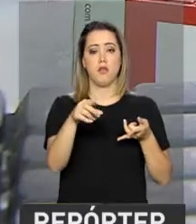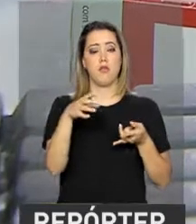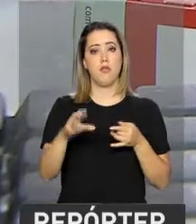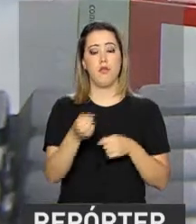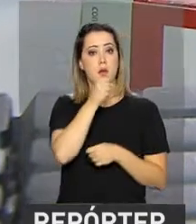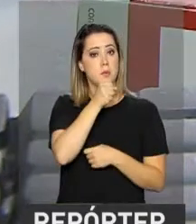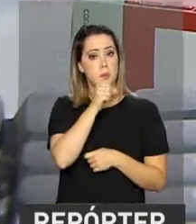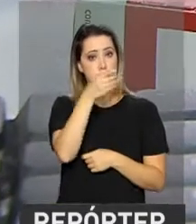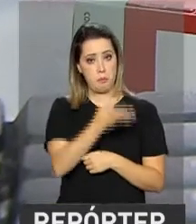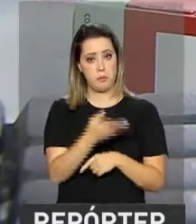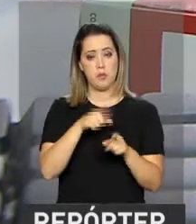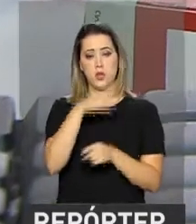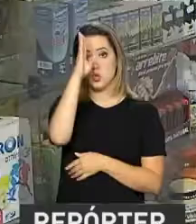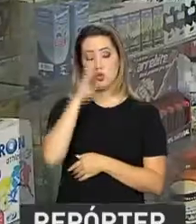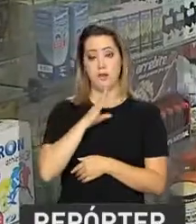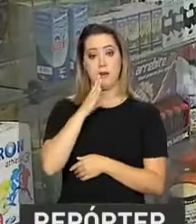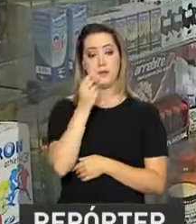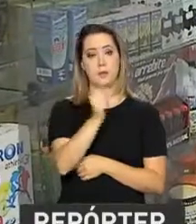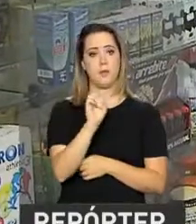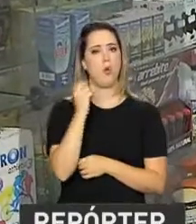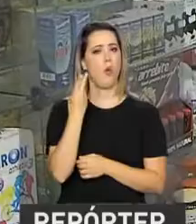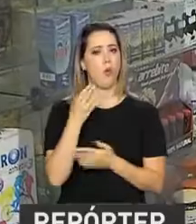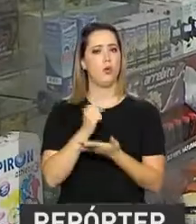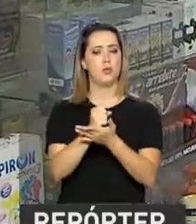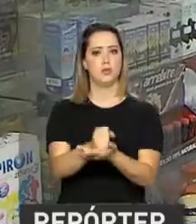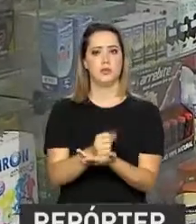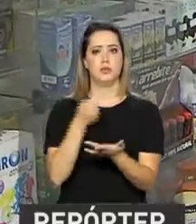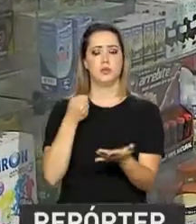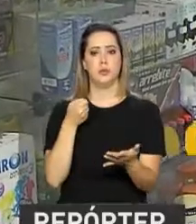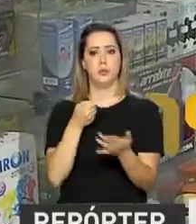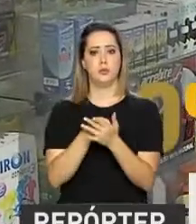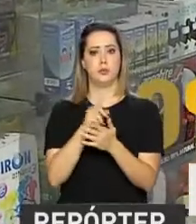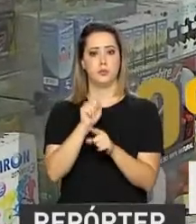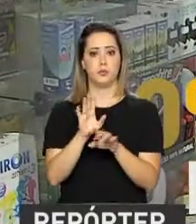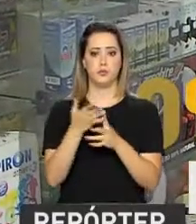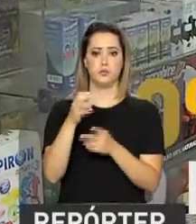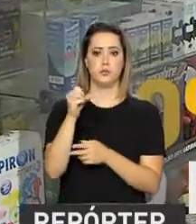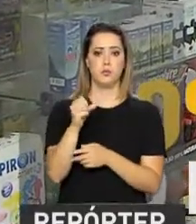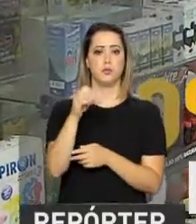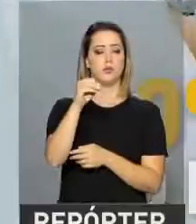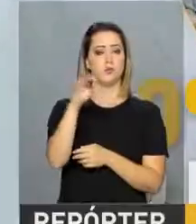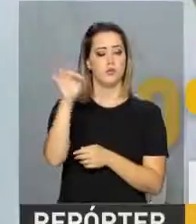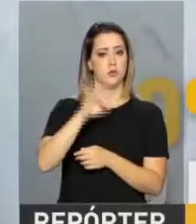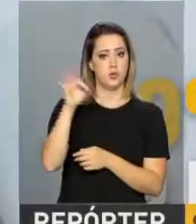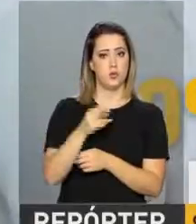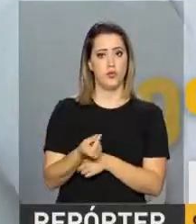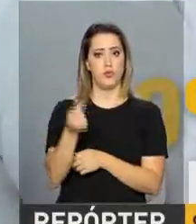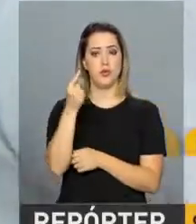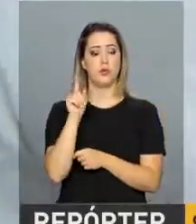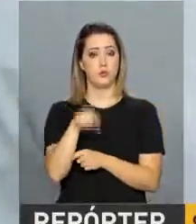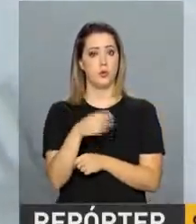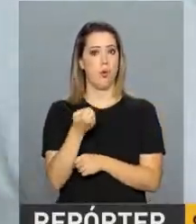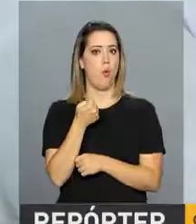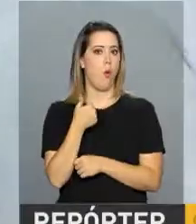distribuídos de forma gratuita outros com subsídios do governo que chegam a 90% do preço